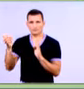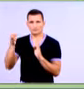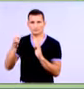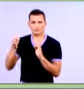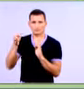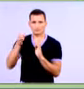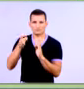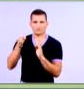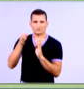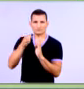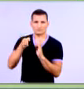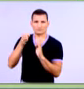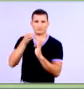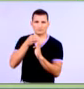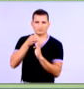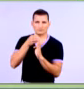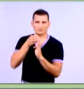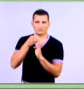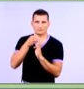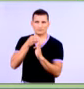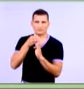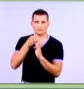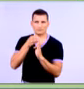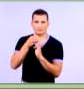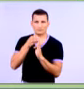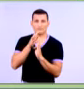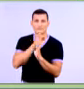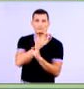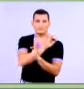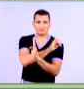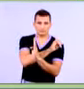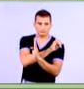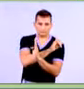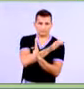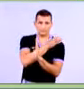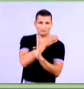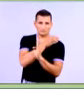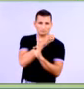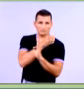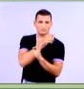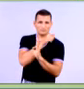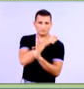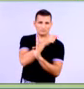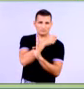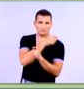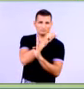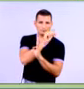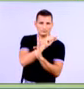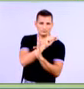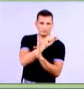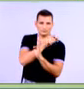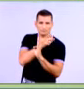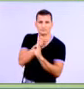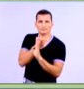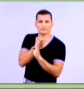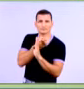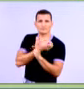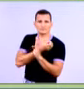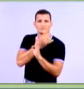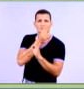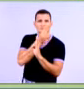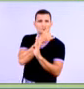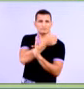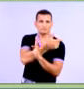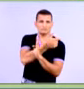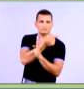para cá, o J decrementa. Só que para o I andar, ele tem que ser menor que o pivô. Então, por exemplo, 27